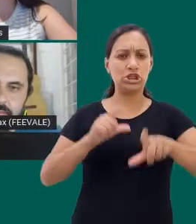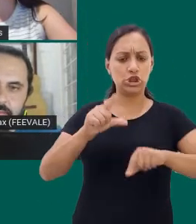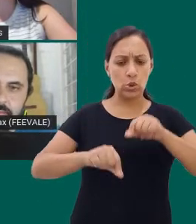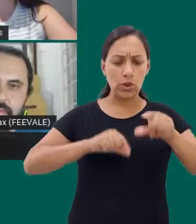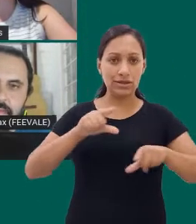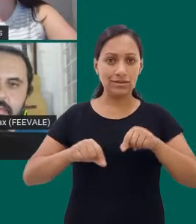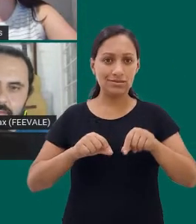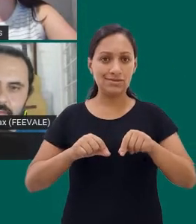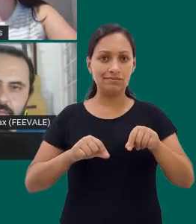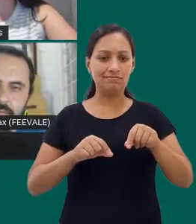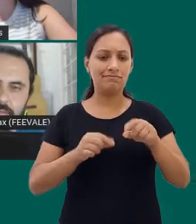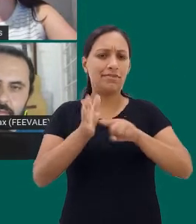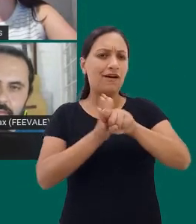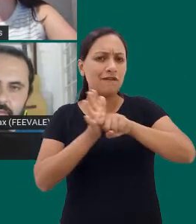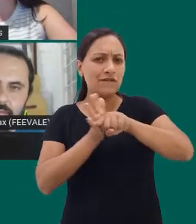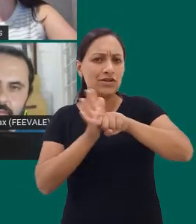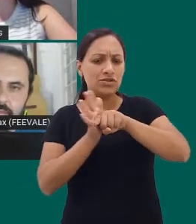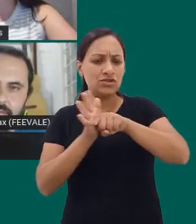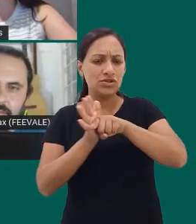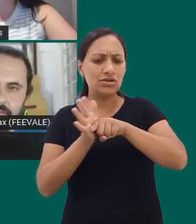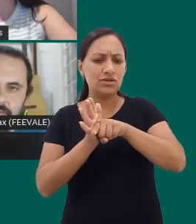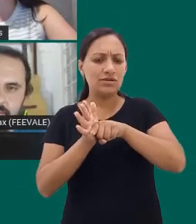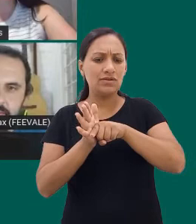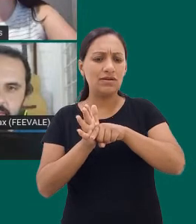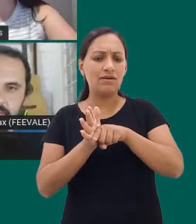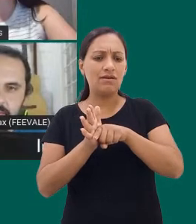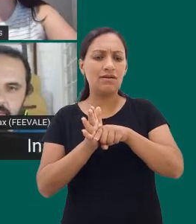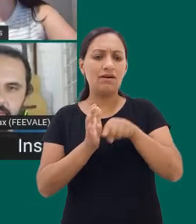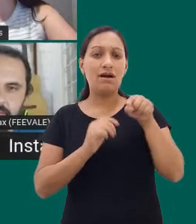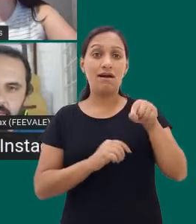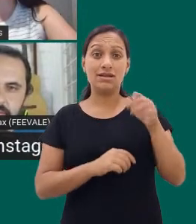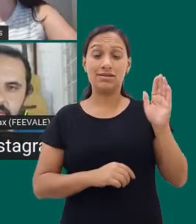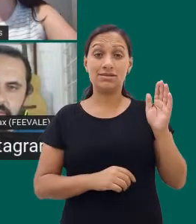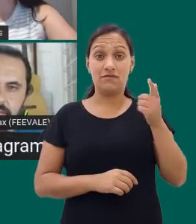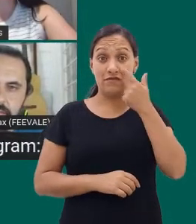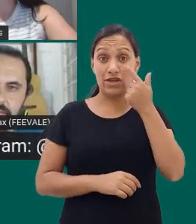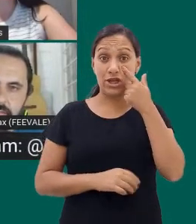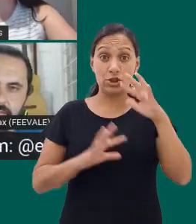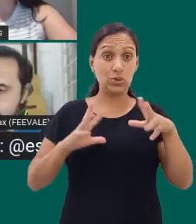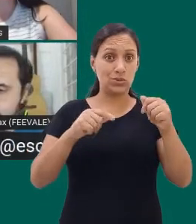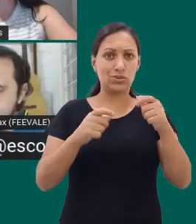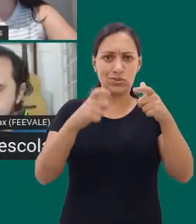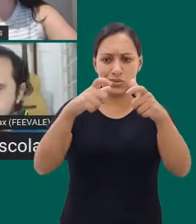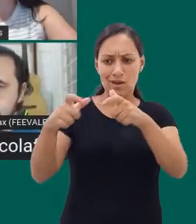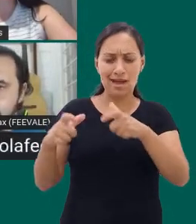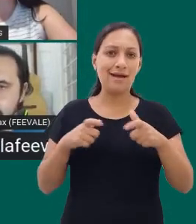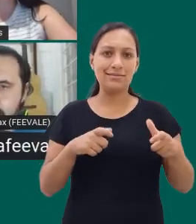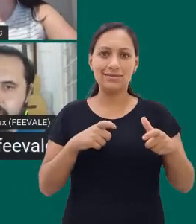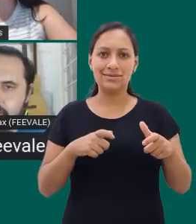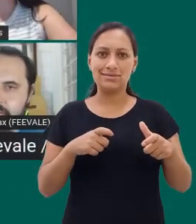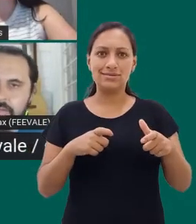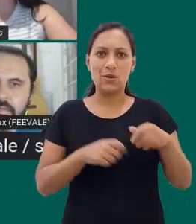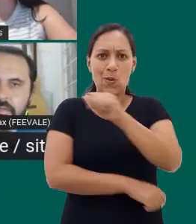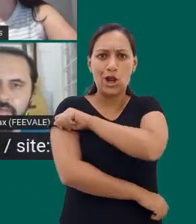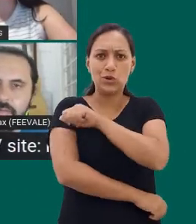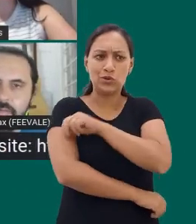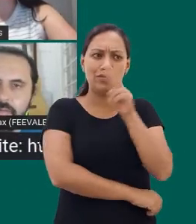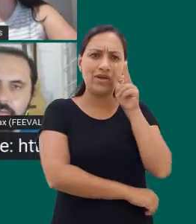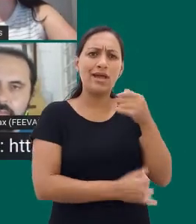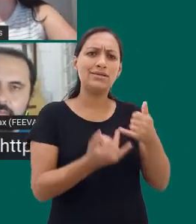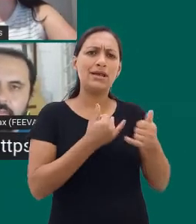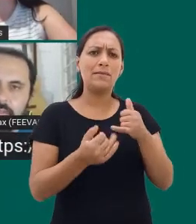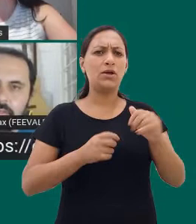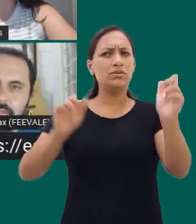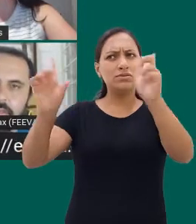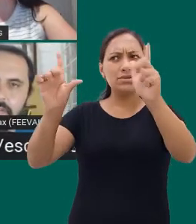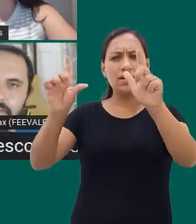escolhidos para a gente investigar eles, e eles acabam vendo isso em todos os lugares, não só na escola. Aí o pai está lá assistindo o noticiário. Eu